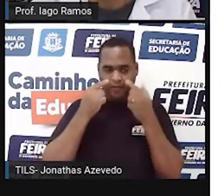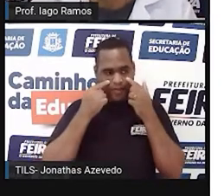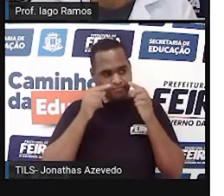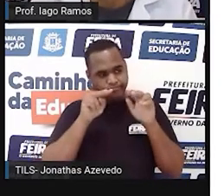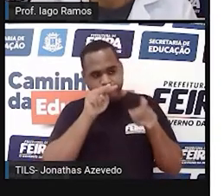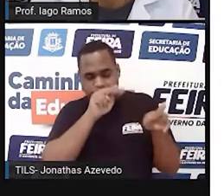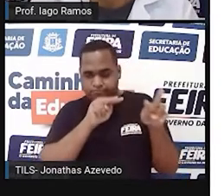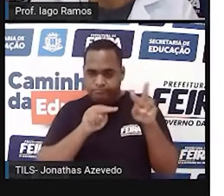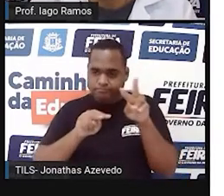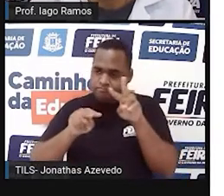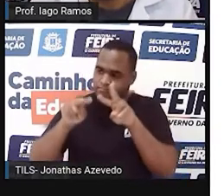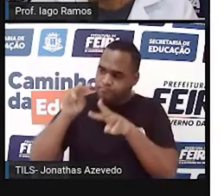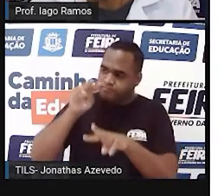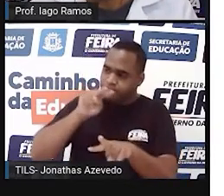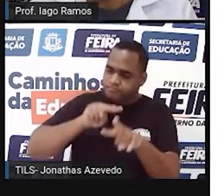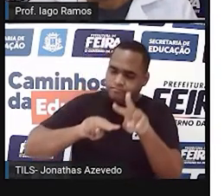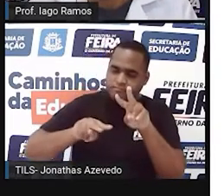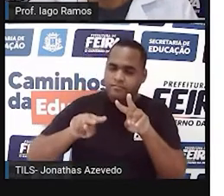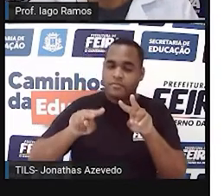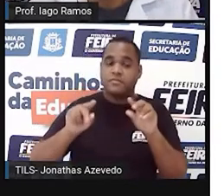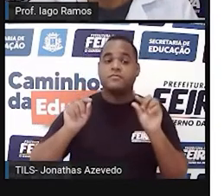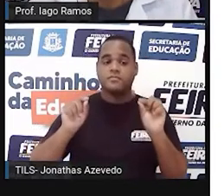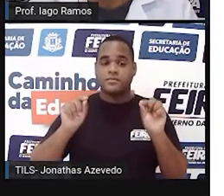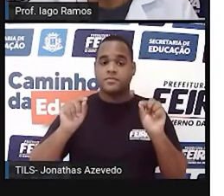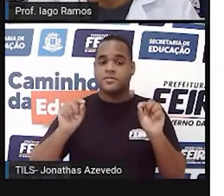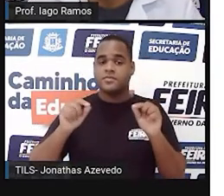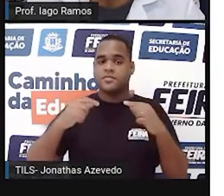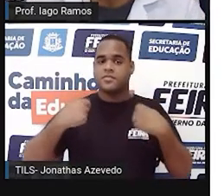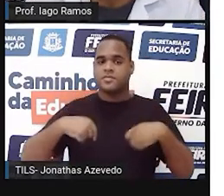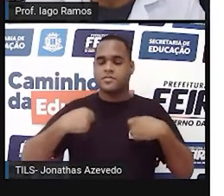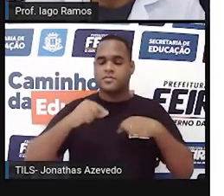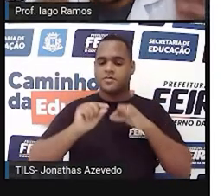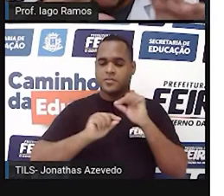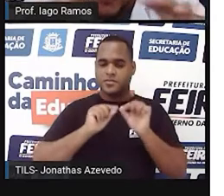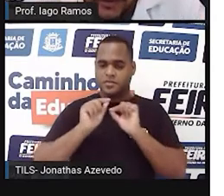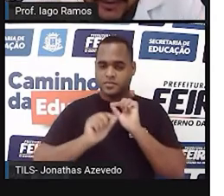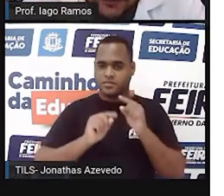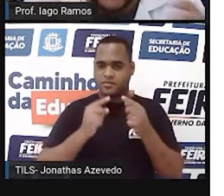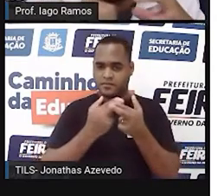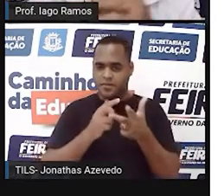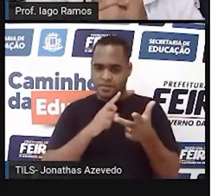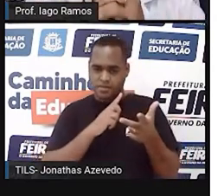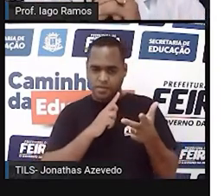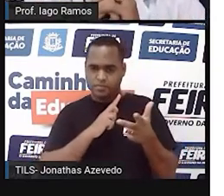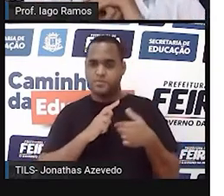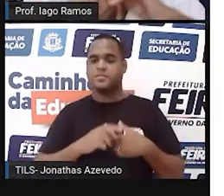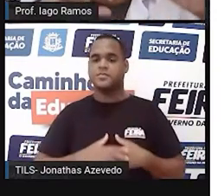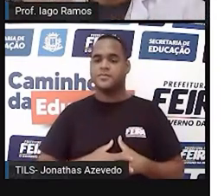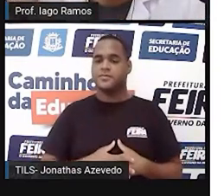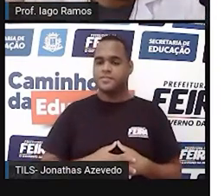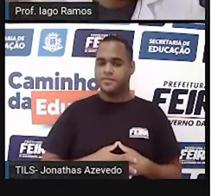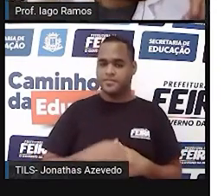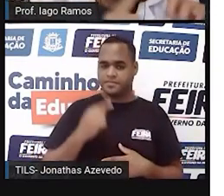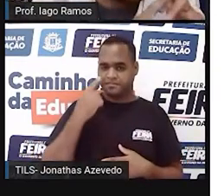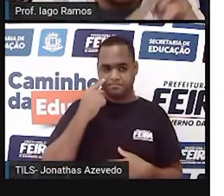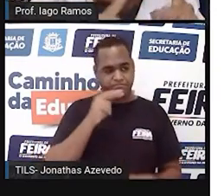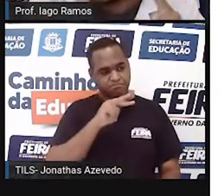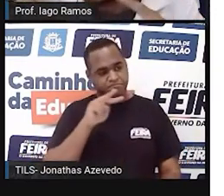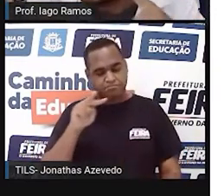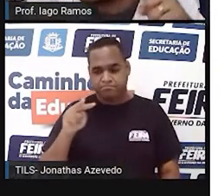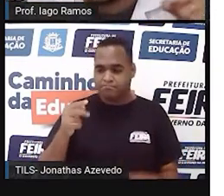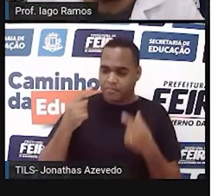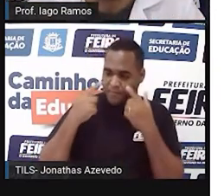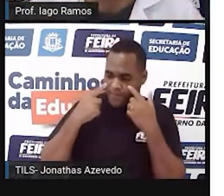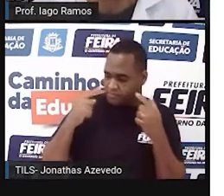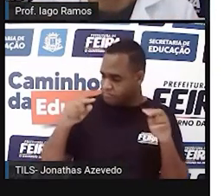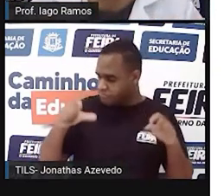observação. Então vamos observar? Então o que é que você vai fazer aí, onde você estiver? Você vai dar uma olhadinha assim, ó, à